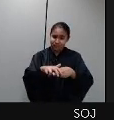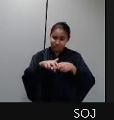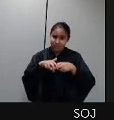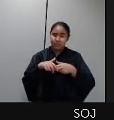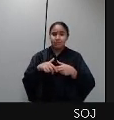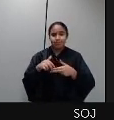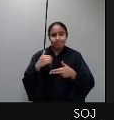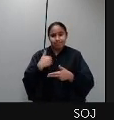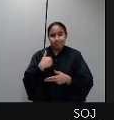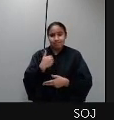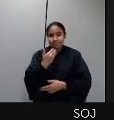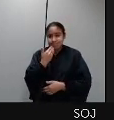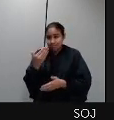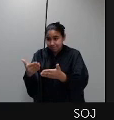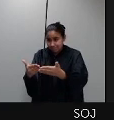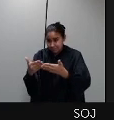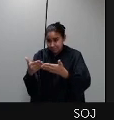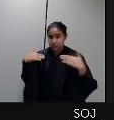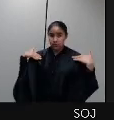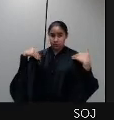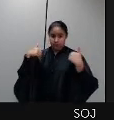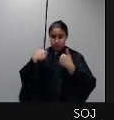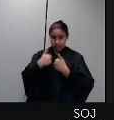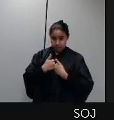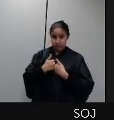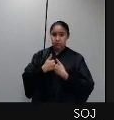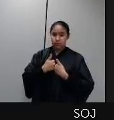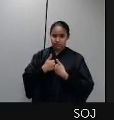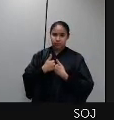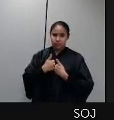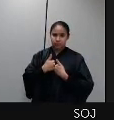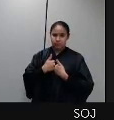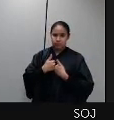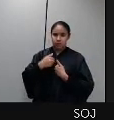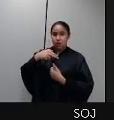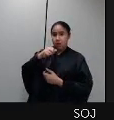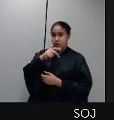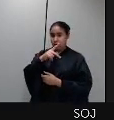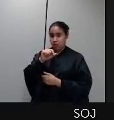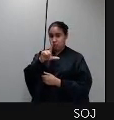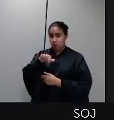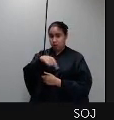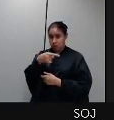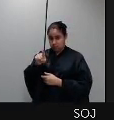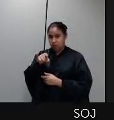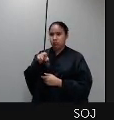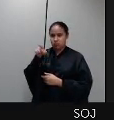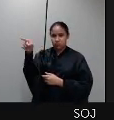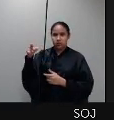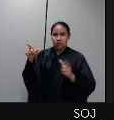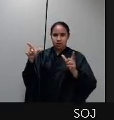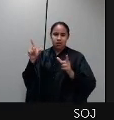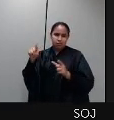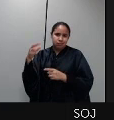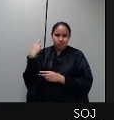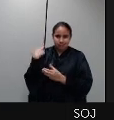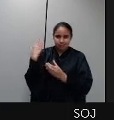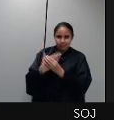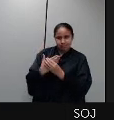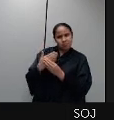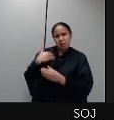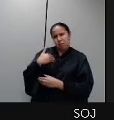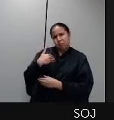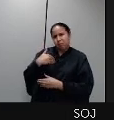ao Ministro relator para dele divergir acompanhando a divergência senhor presidente Como